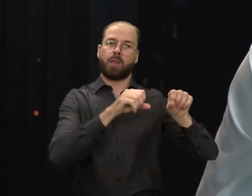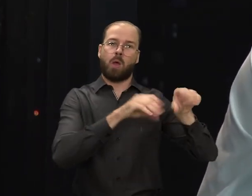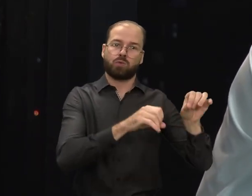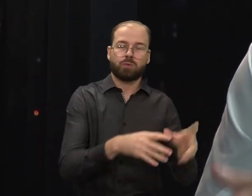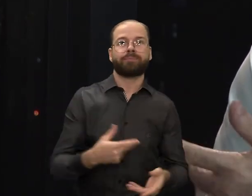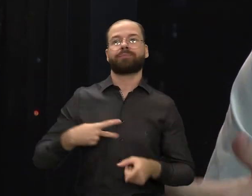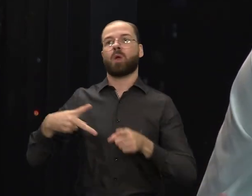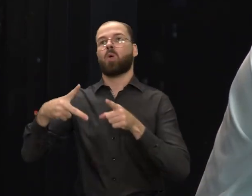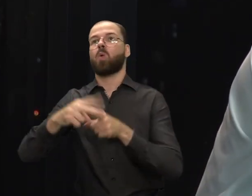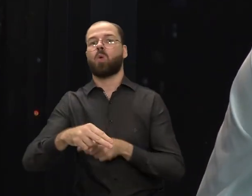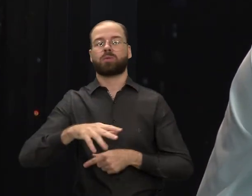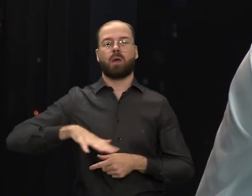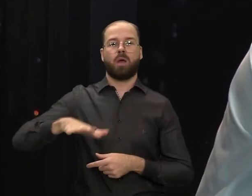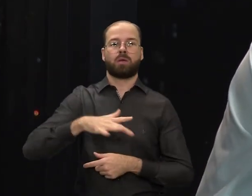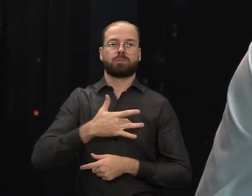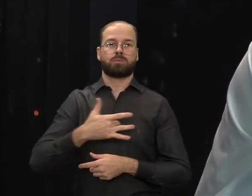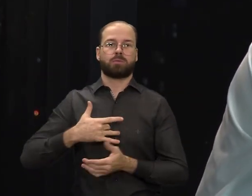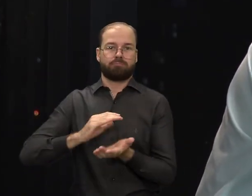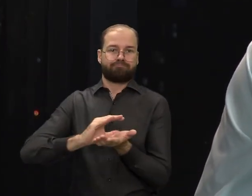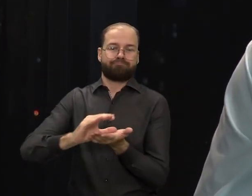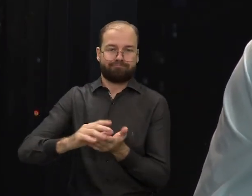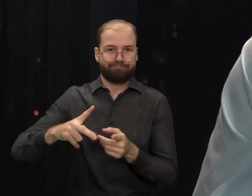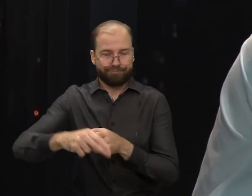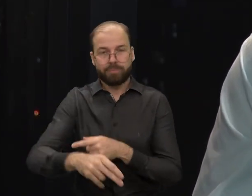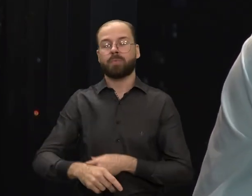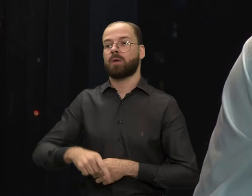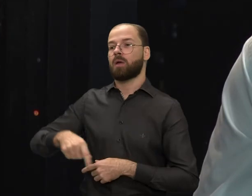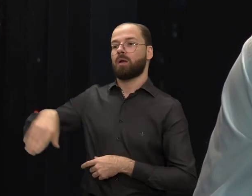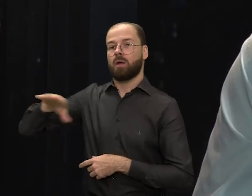corta saúde, corta saneamento.